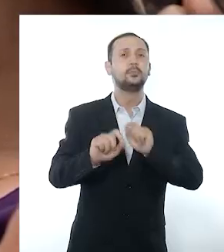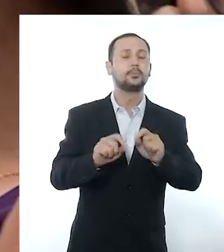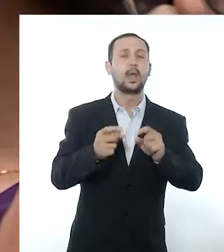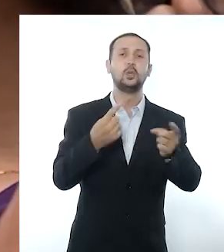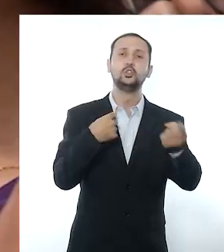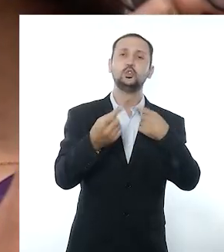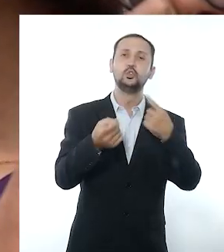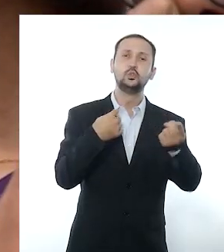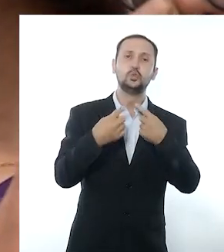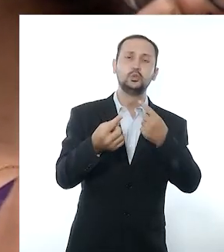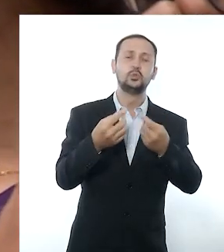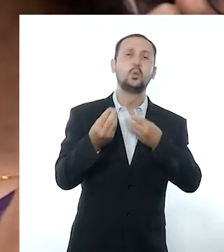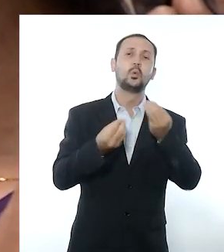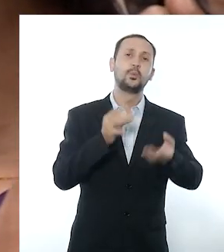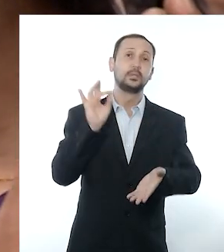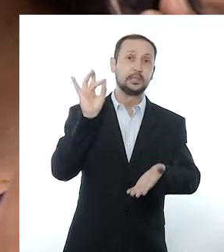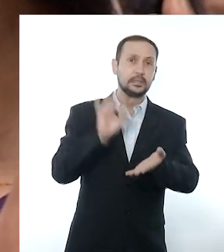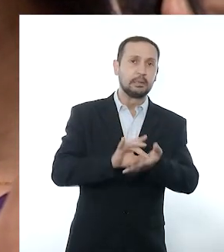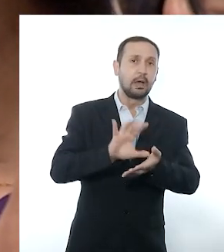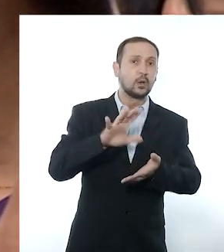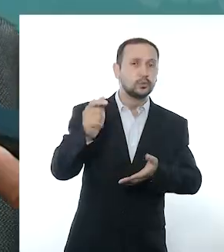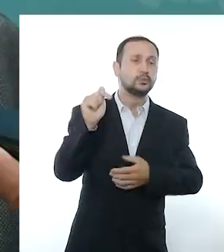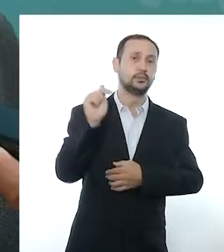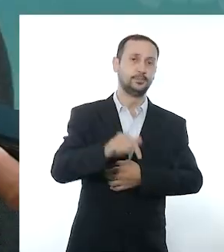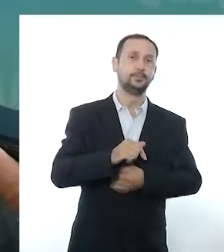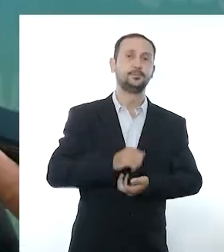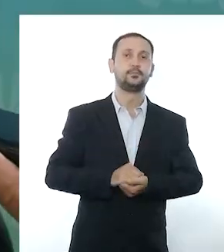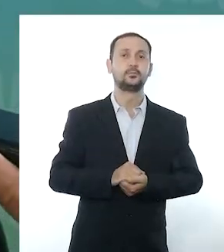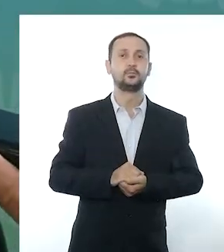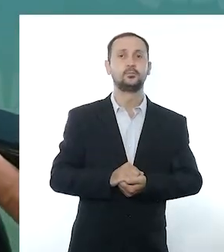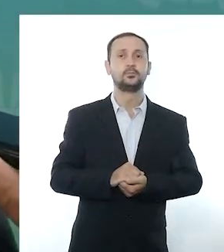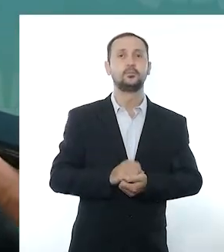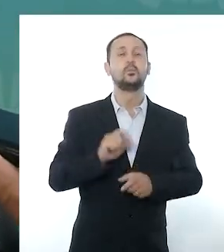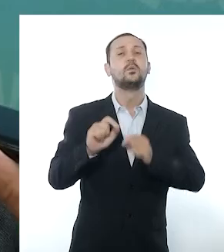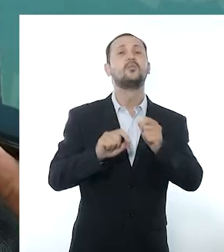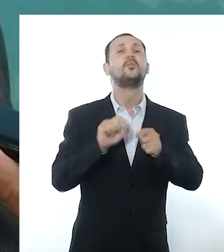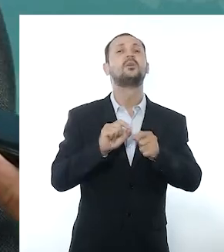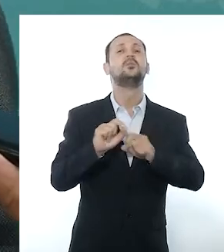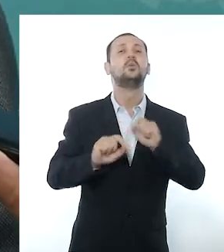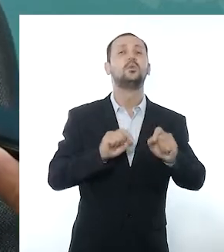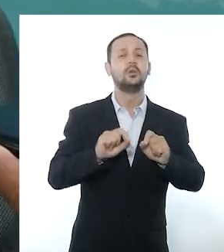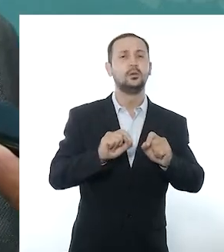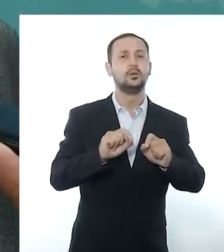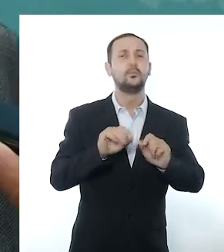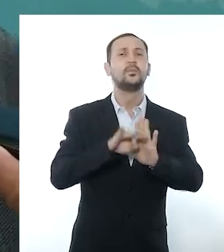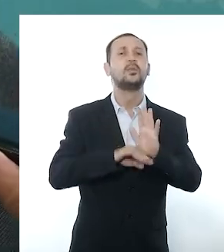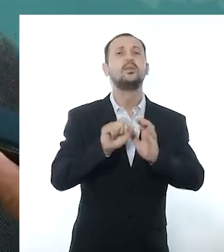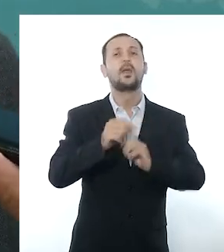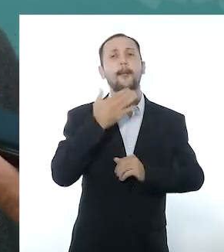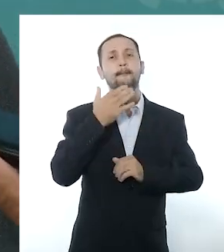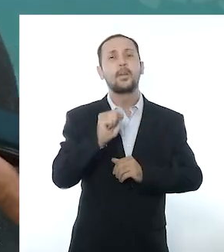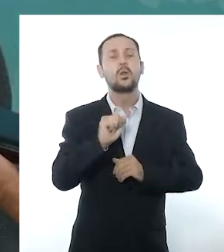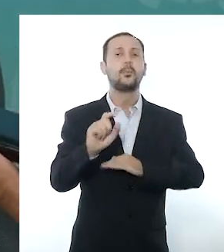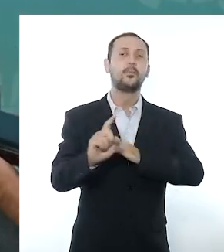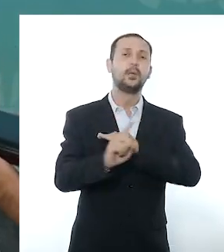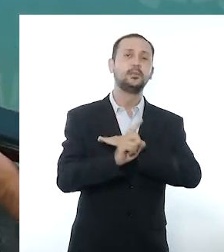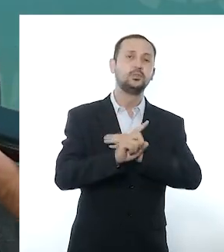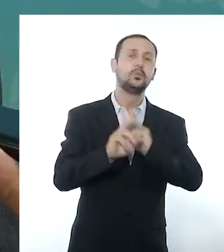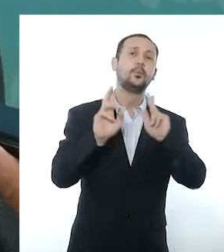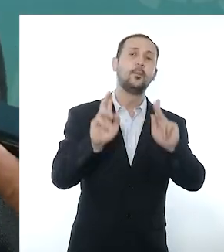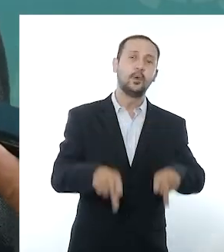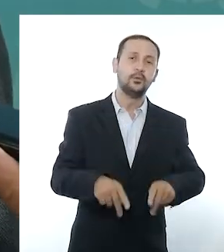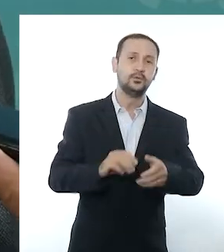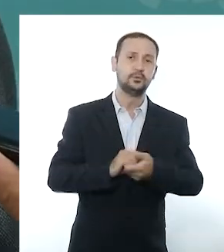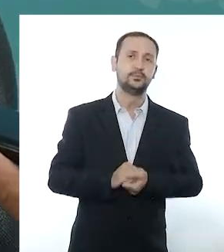pública para debater a real situação da entidade. O que pode ser feito? O que é melhor para o atendimento,